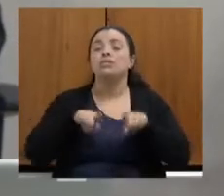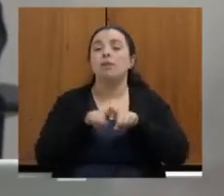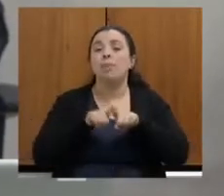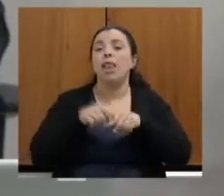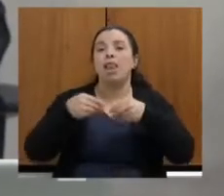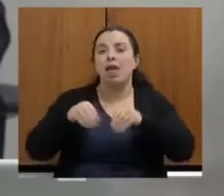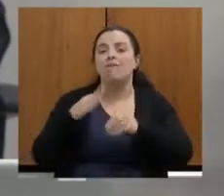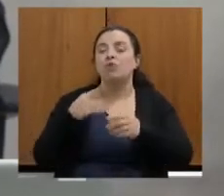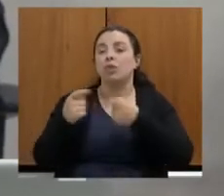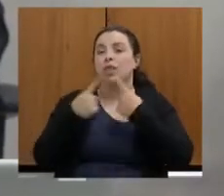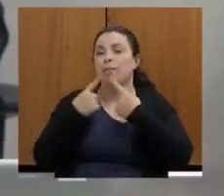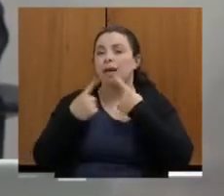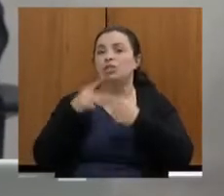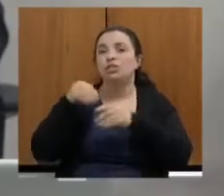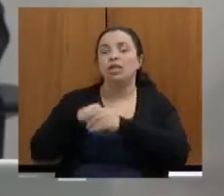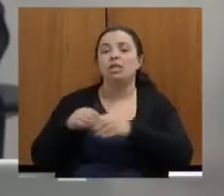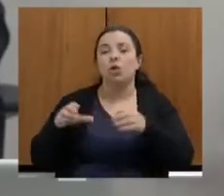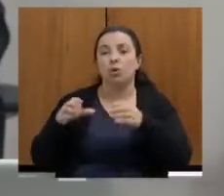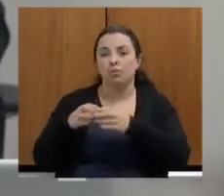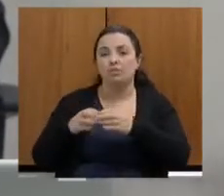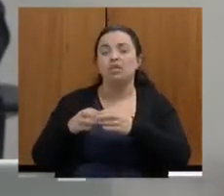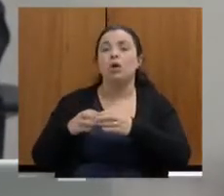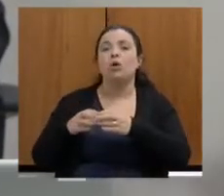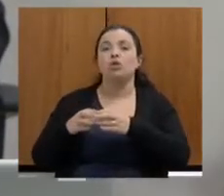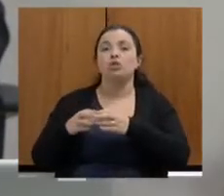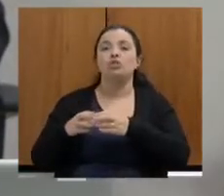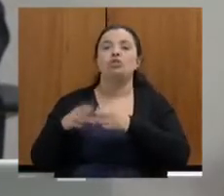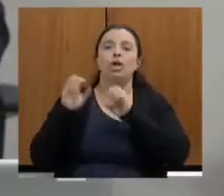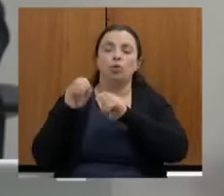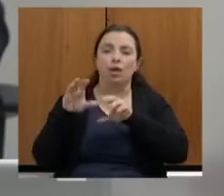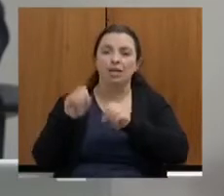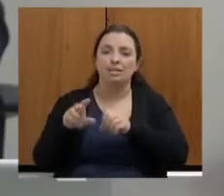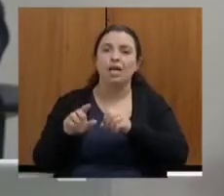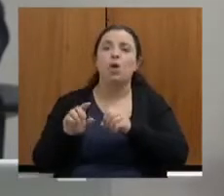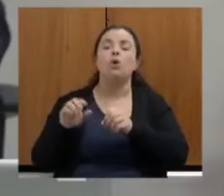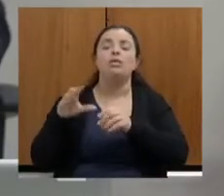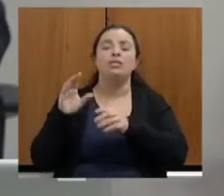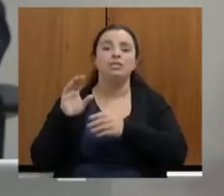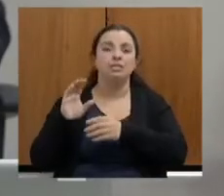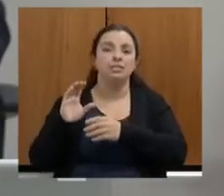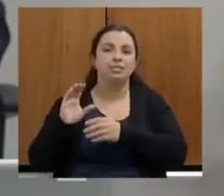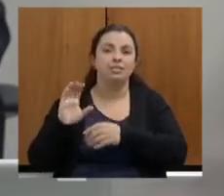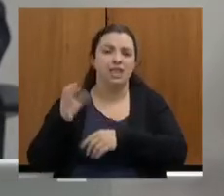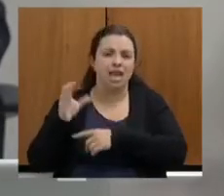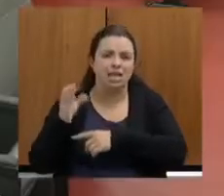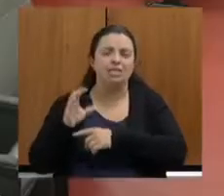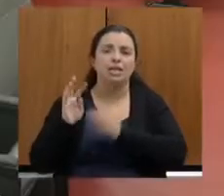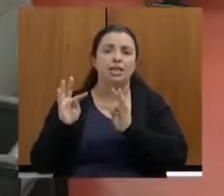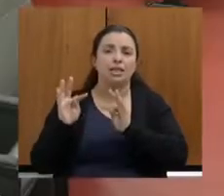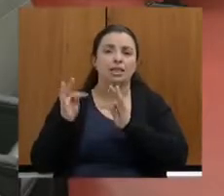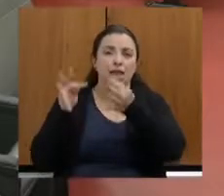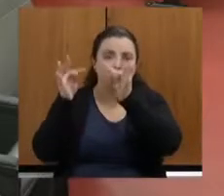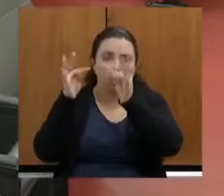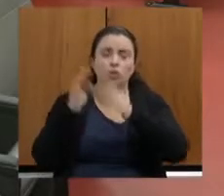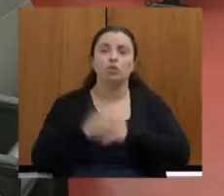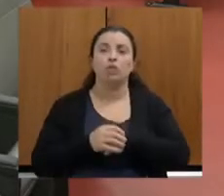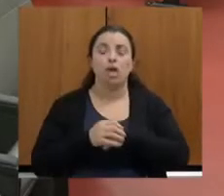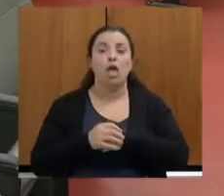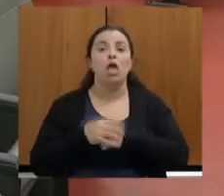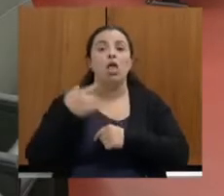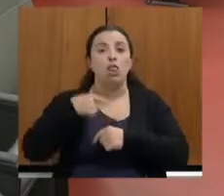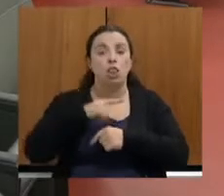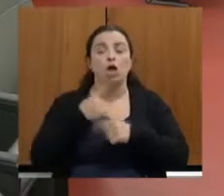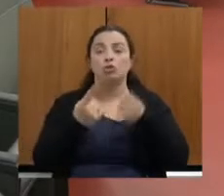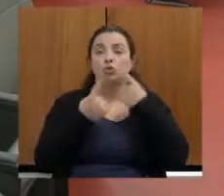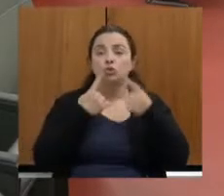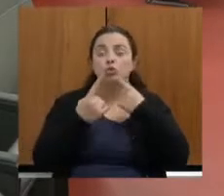da Assembleia Porque de fato a gente não discutir a vida das crianças não discutir a vida de como a educação